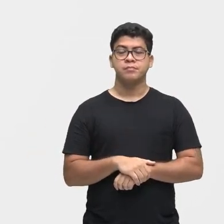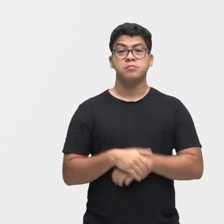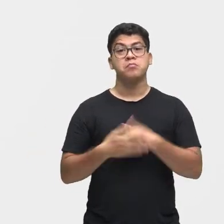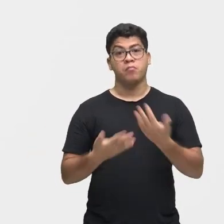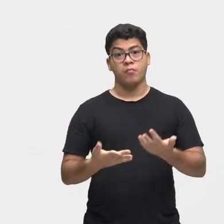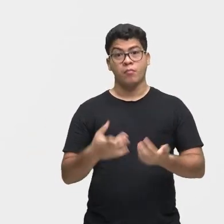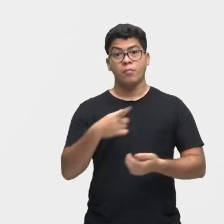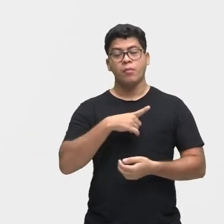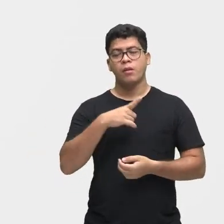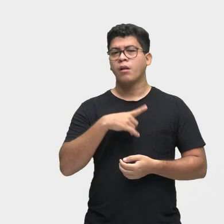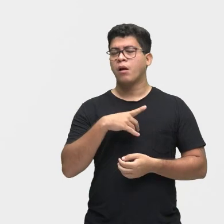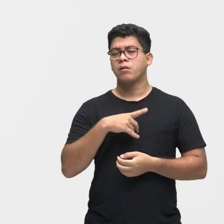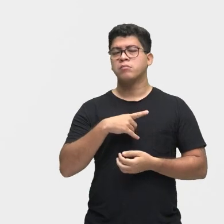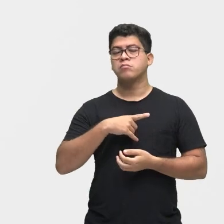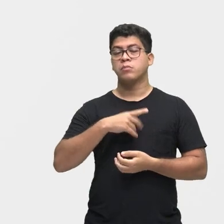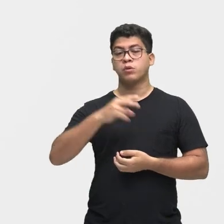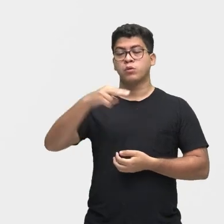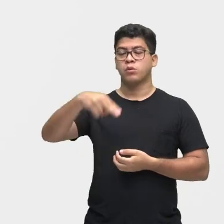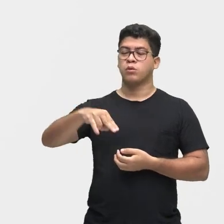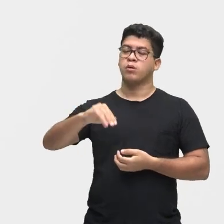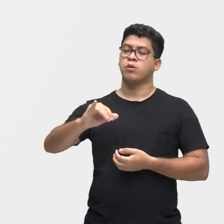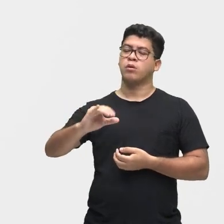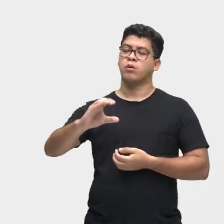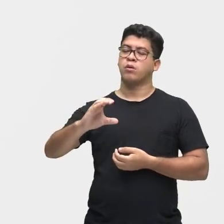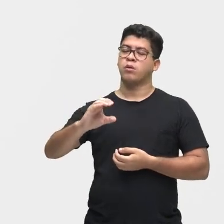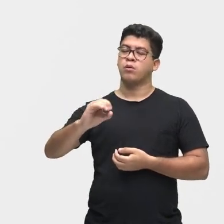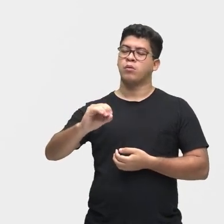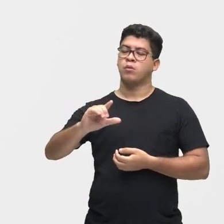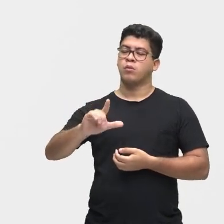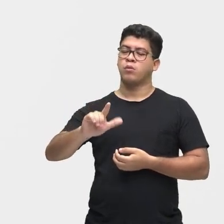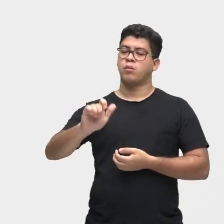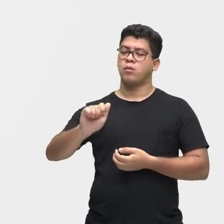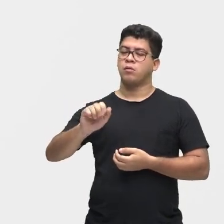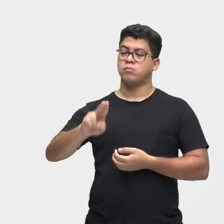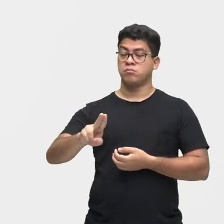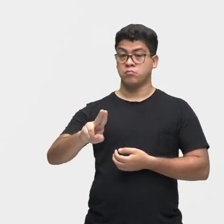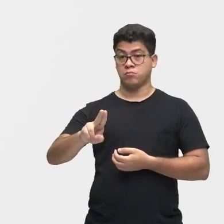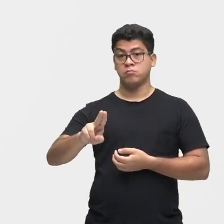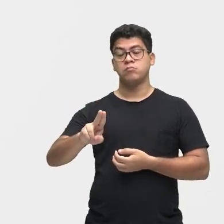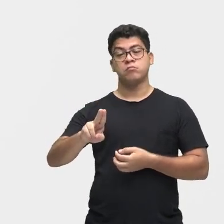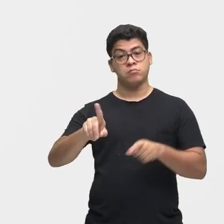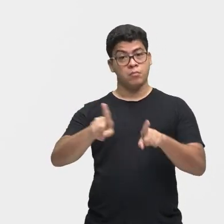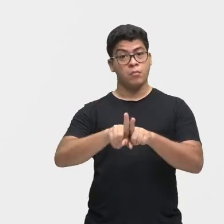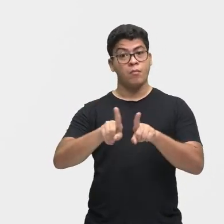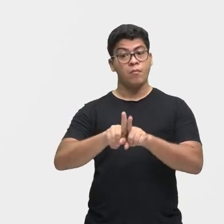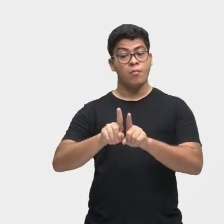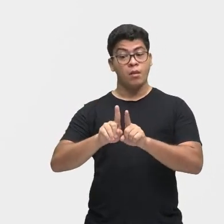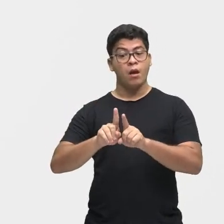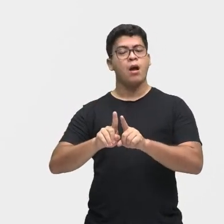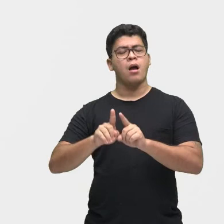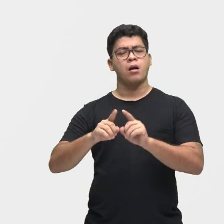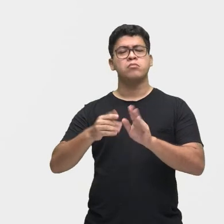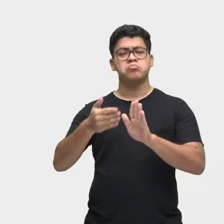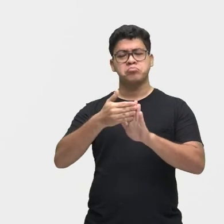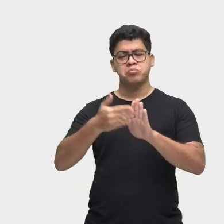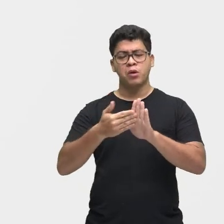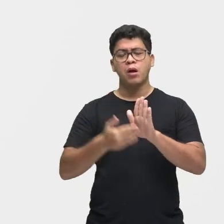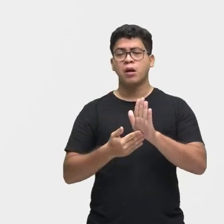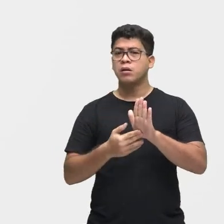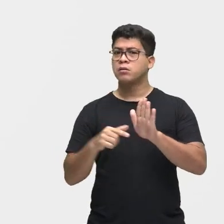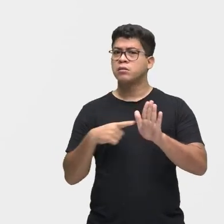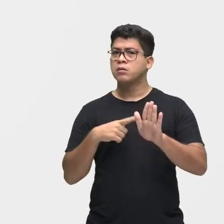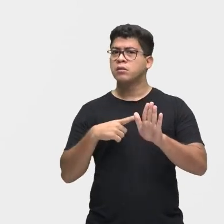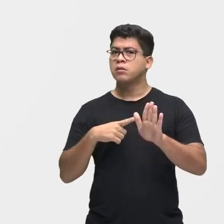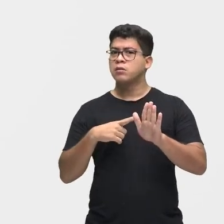Nicolau Maquiavel, não é mesmo, que falava o seguinte: as ações dos governantes devem obedecer a critérios de eficiência e